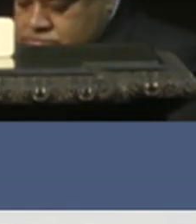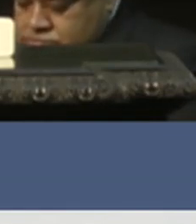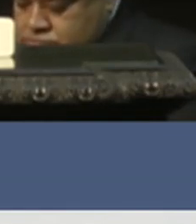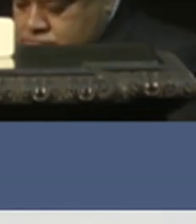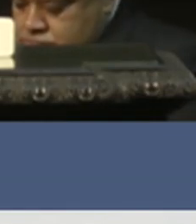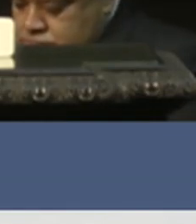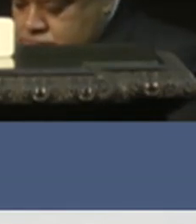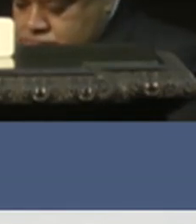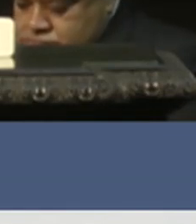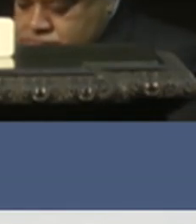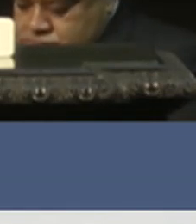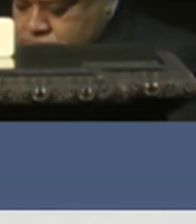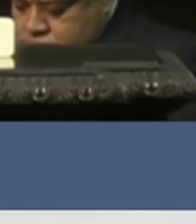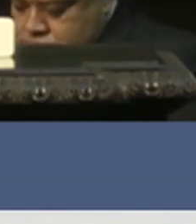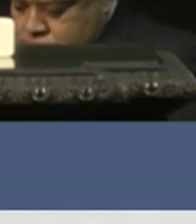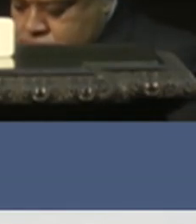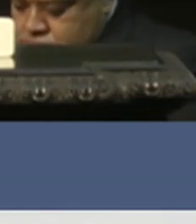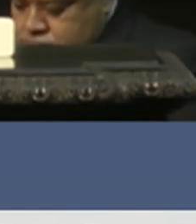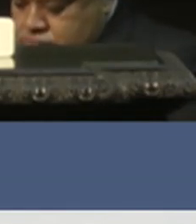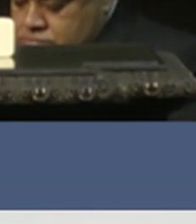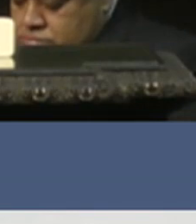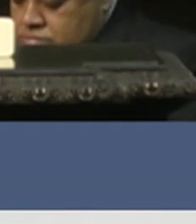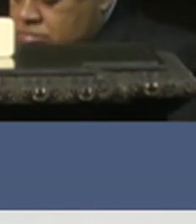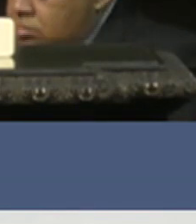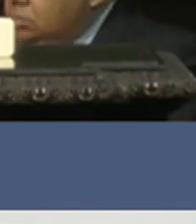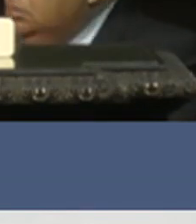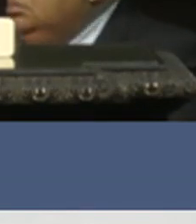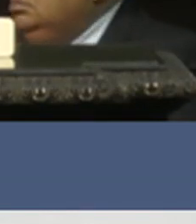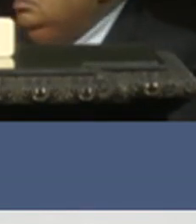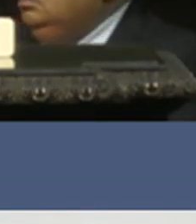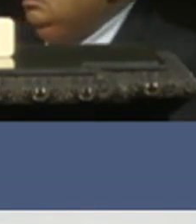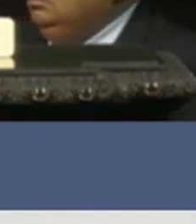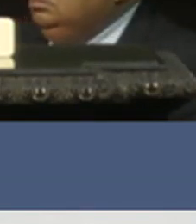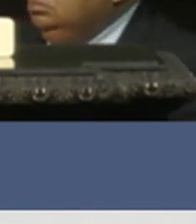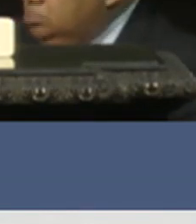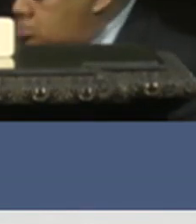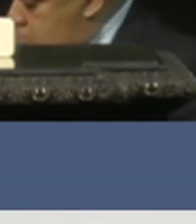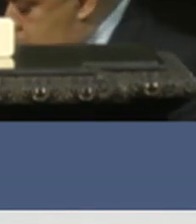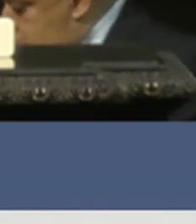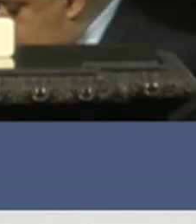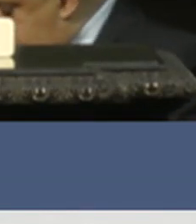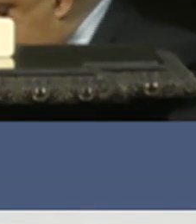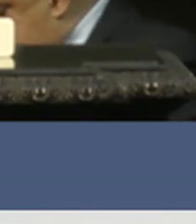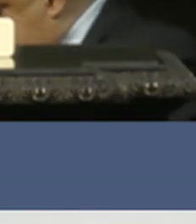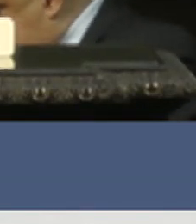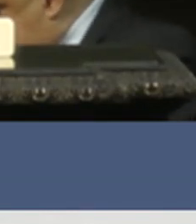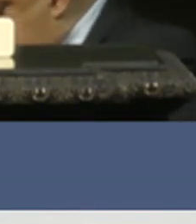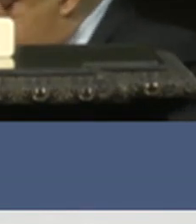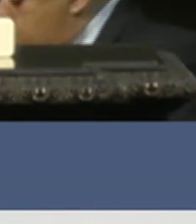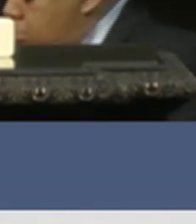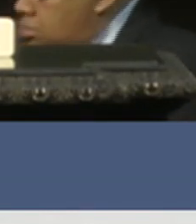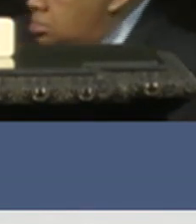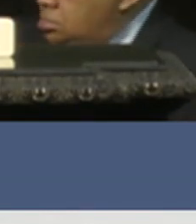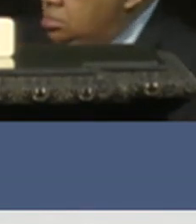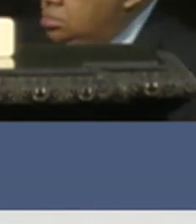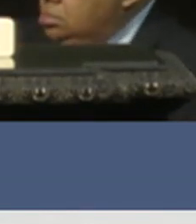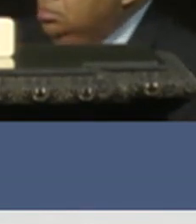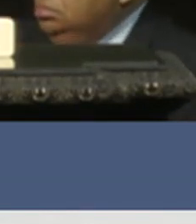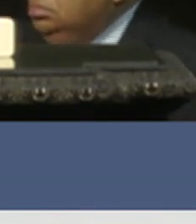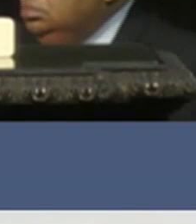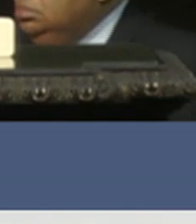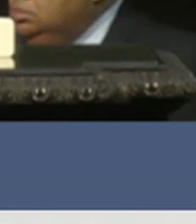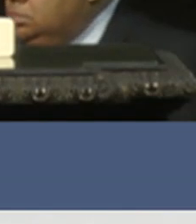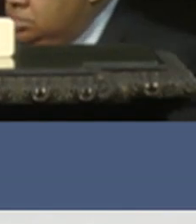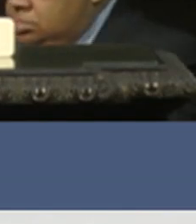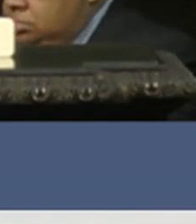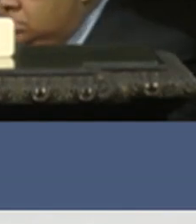de Constituição, Justiça e Constitucionalidade, Saúde, favorável. De Transporte, contrário. Defesa dos Direitos da Mulher, favorável. De Orçamento, Finanças,